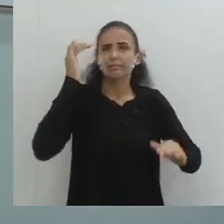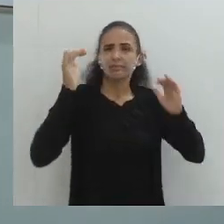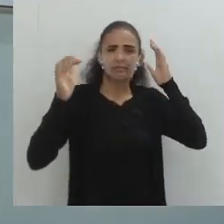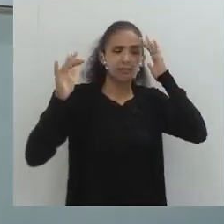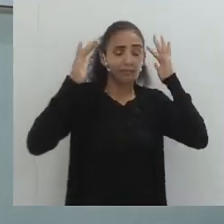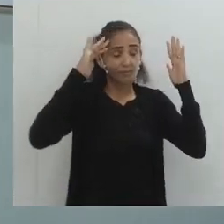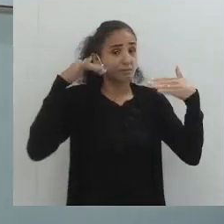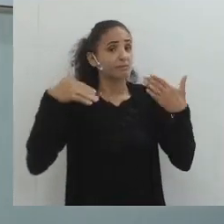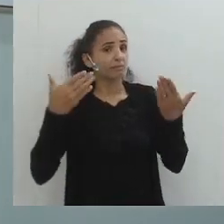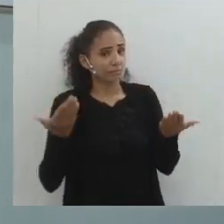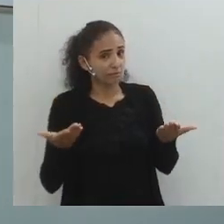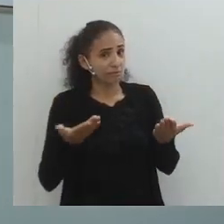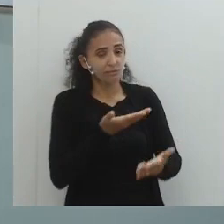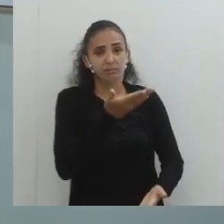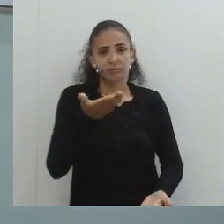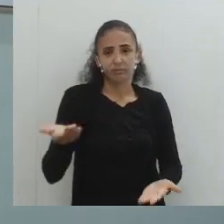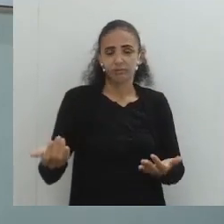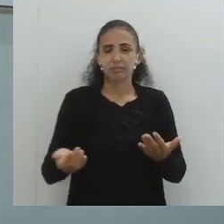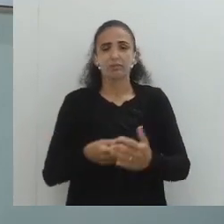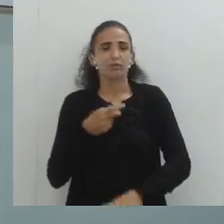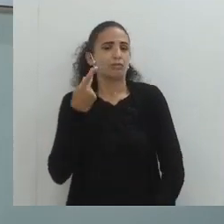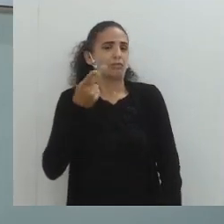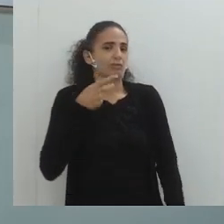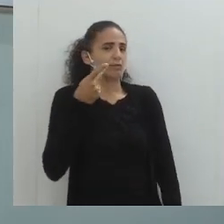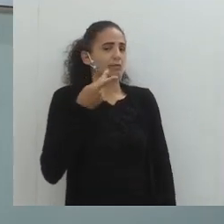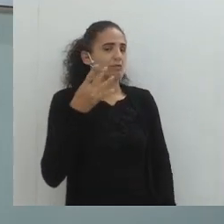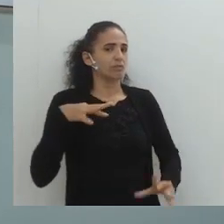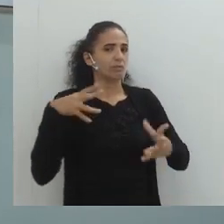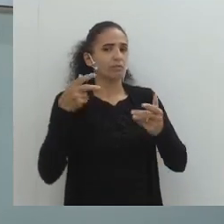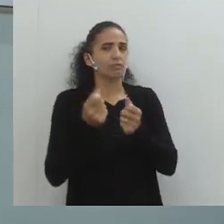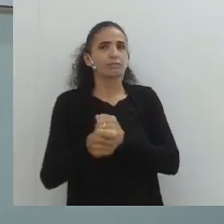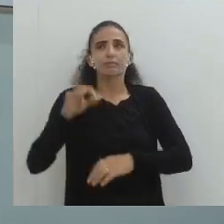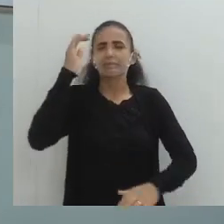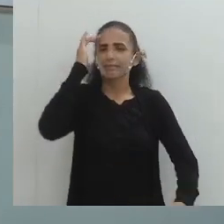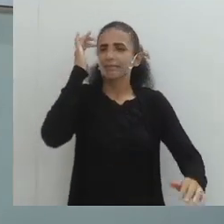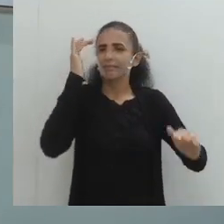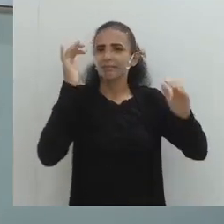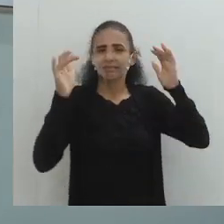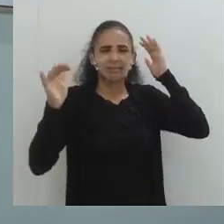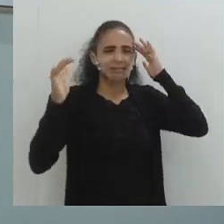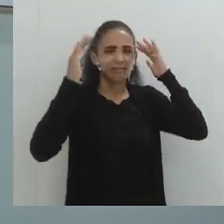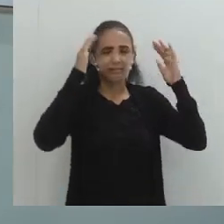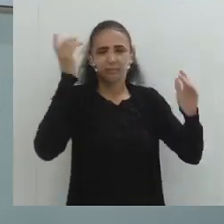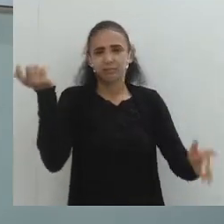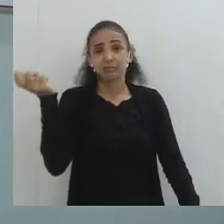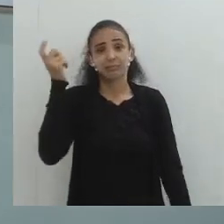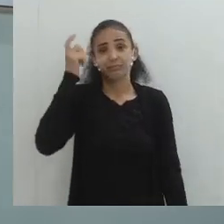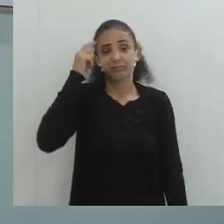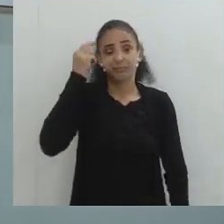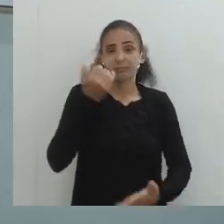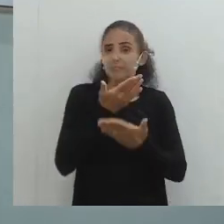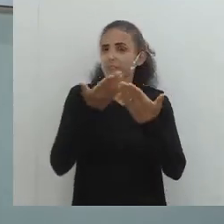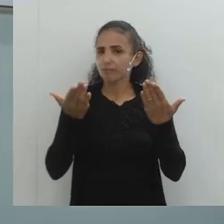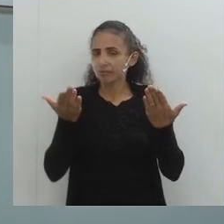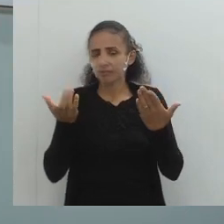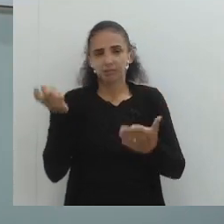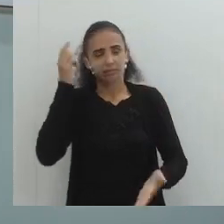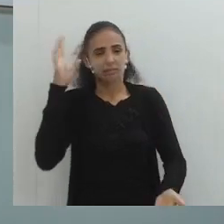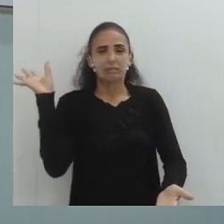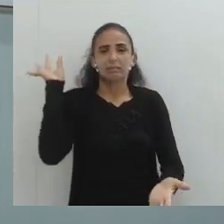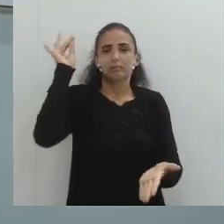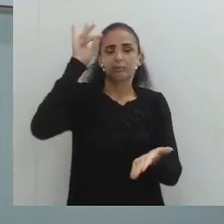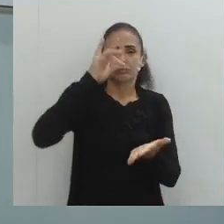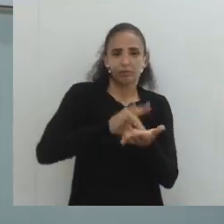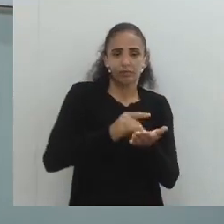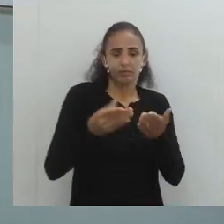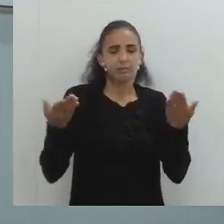ou seja, à medida que eu estou aqui falando, tudo se cria no imaginário, no pessoal, e a modificação da realidade